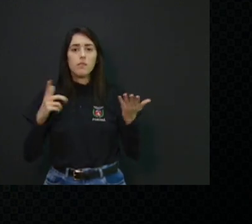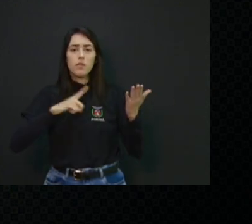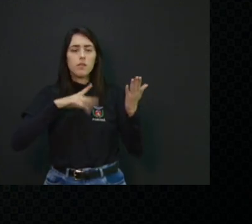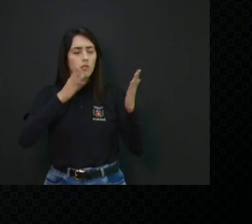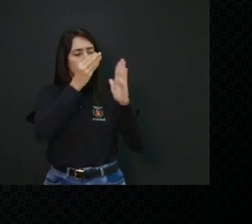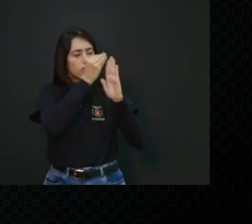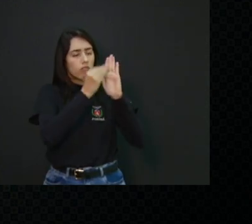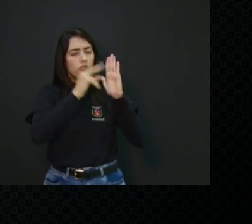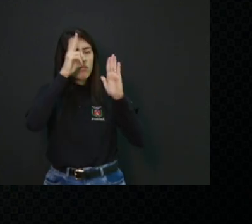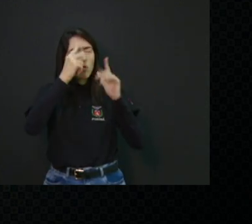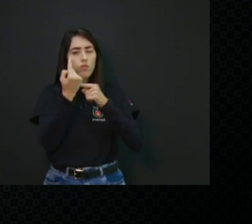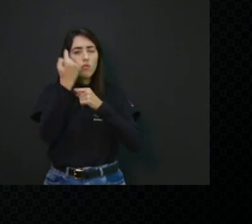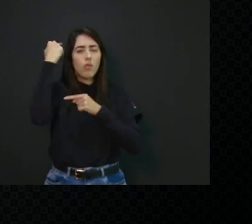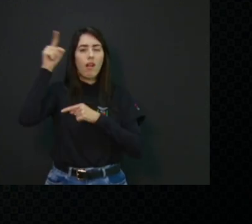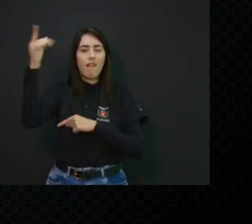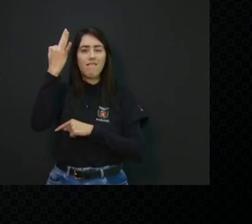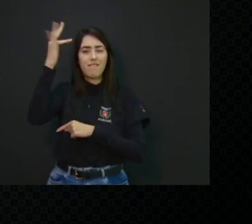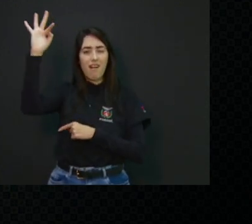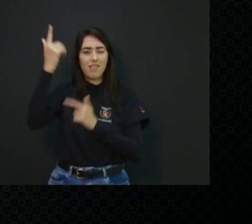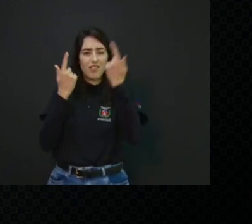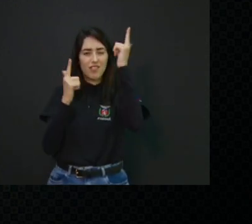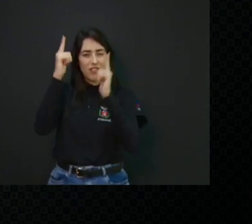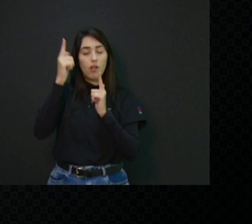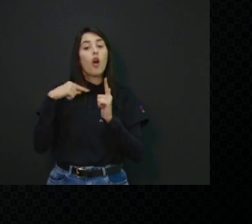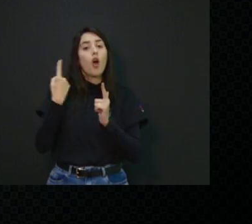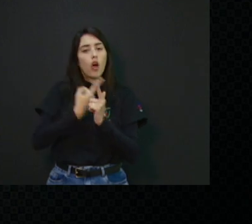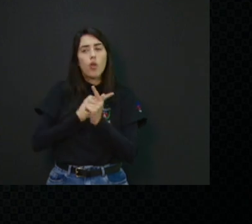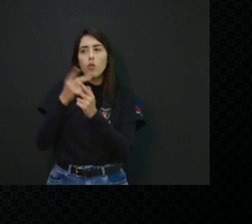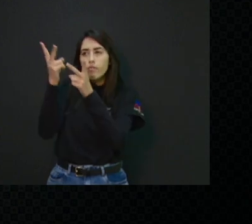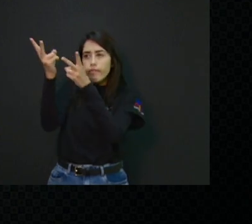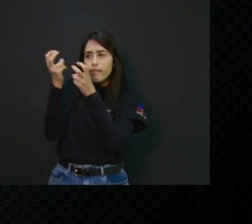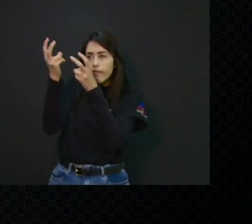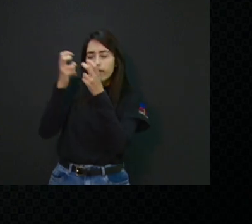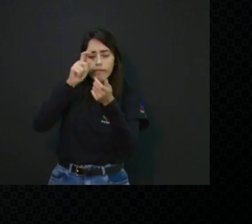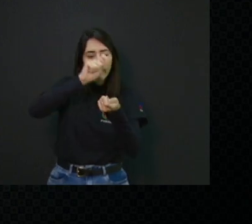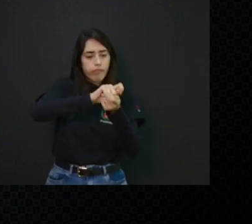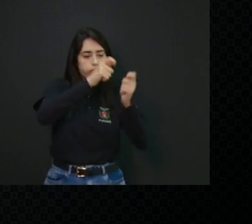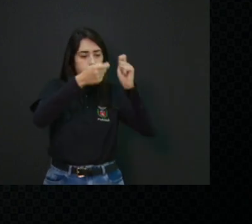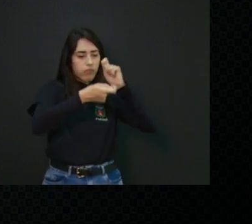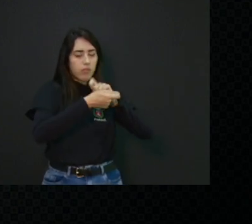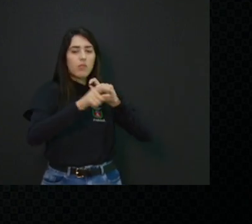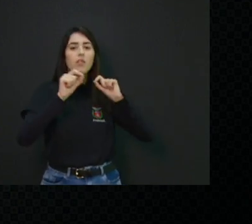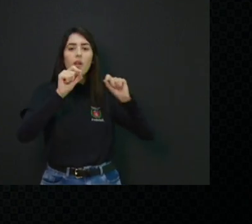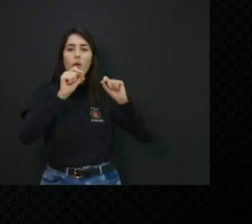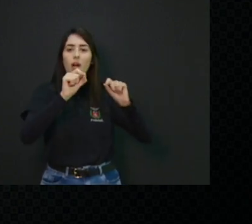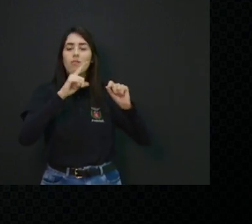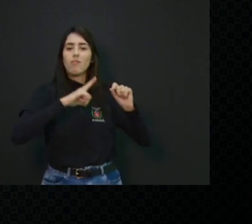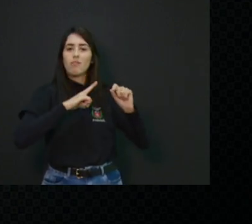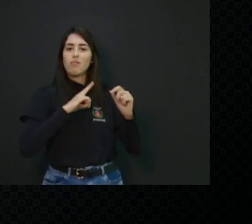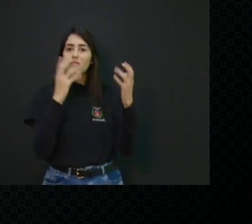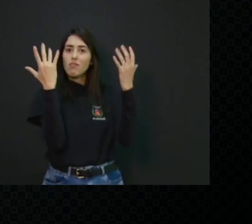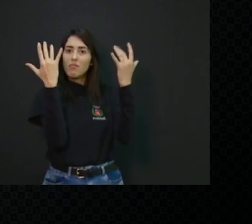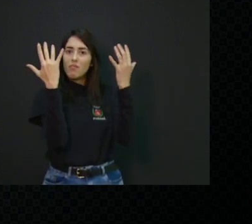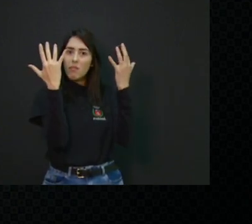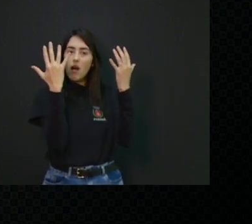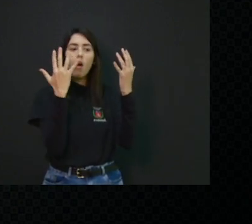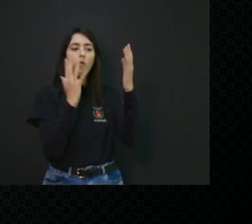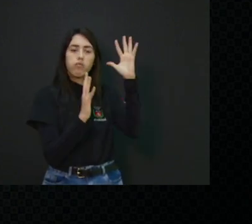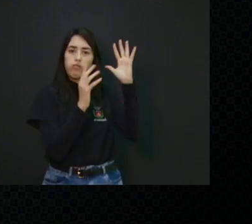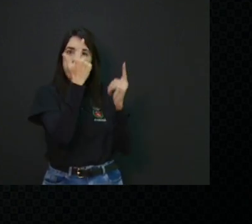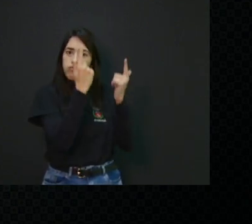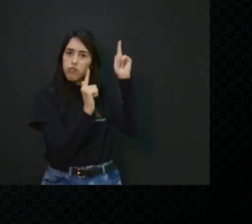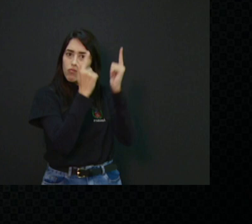França, que é o gestual, nós adaptamos, né, esse gestual ao tato, né? Então, o que nós temos de registros,